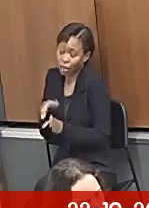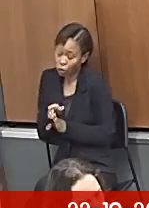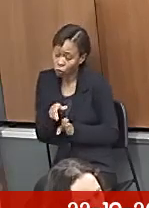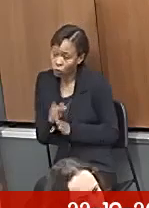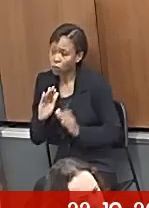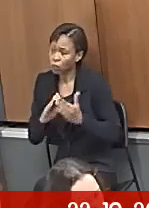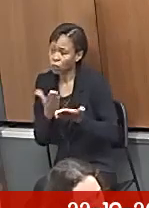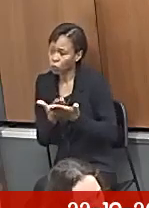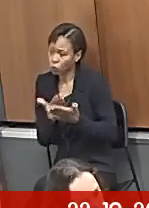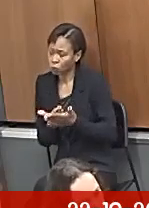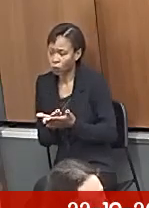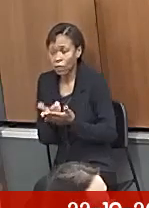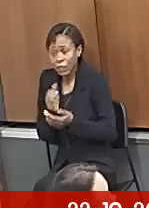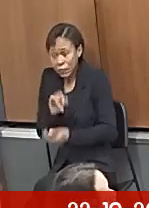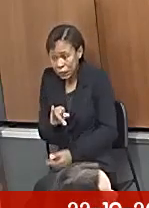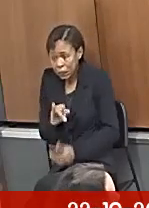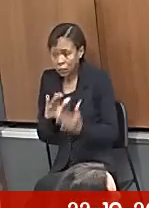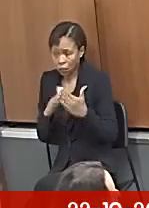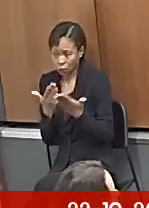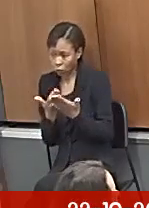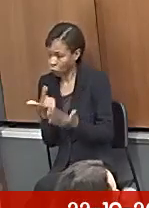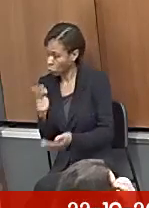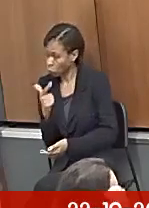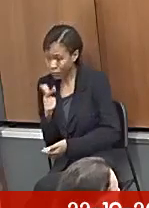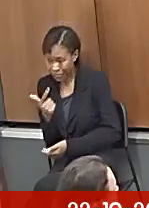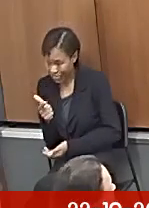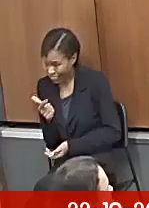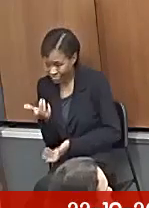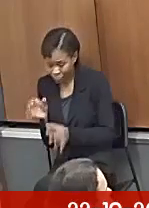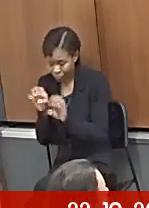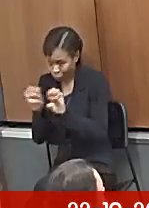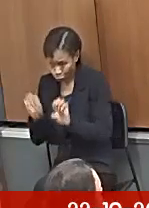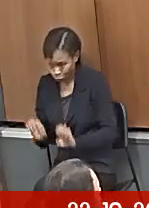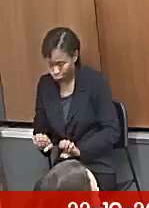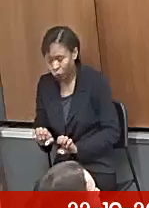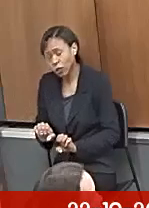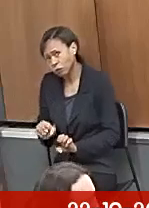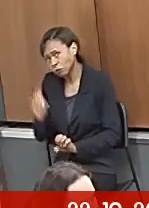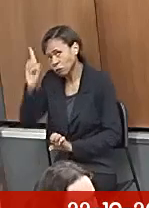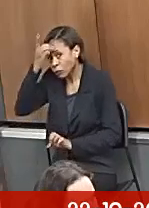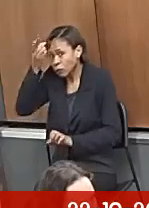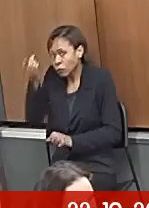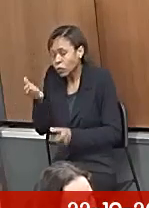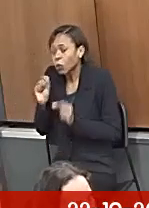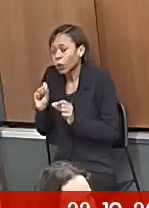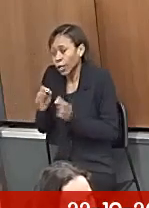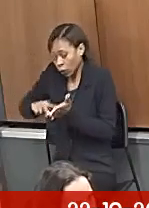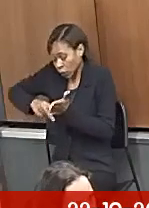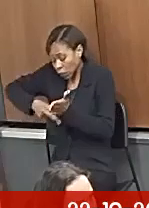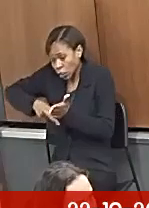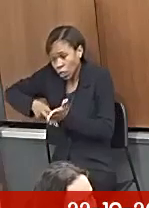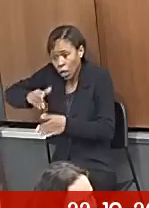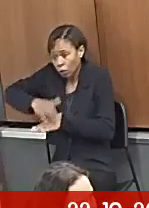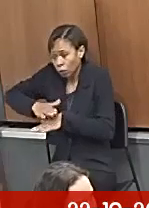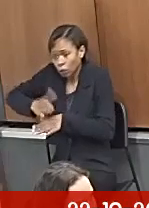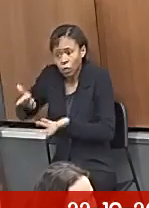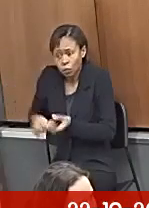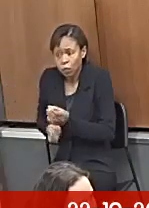para isso, eu estou sugerindo, é uma sugestão, uma ideia, que o sindicato promova isso. Cria uma